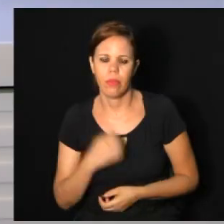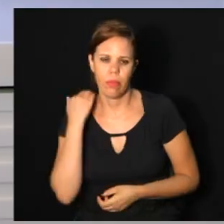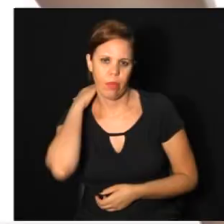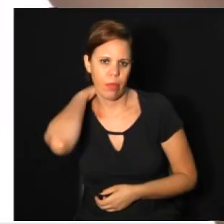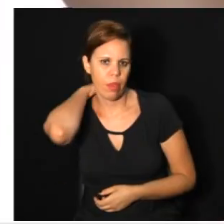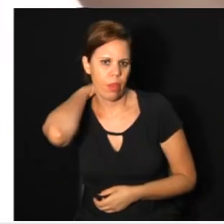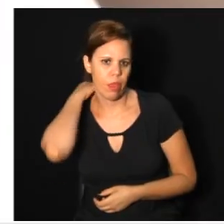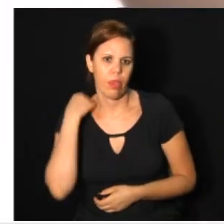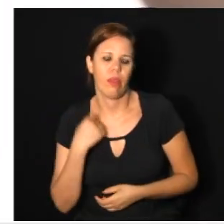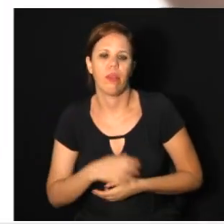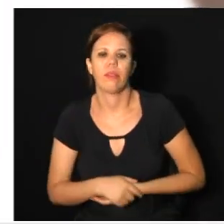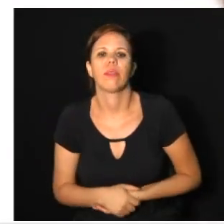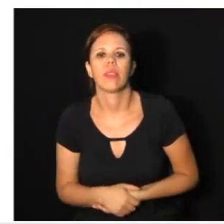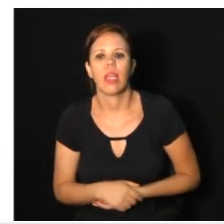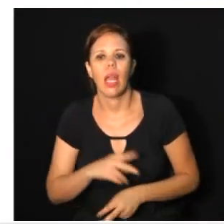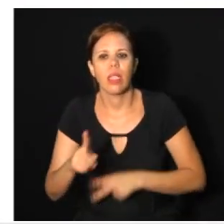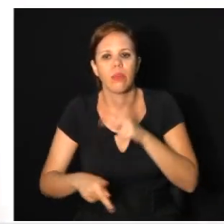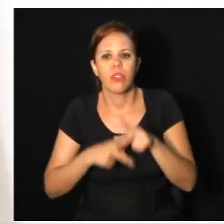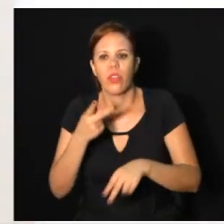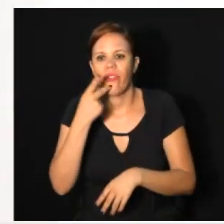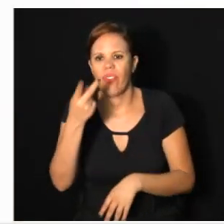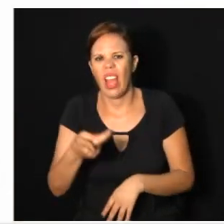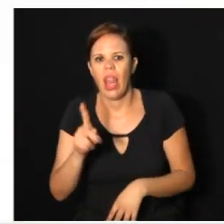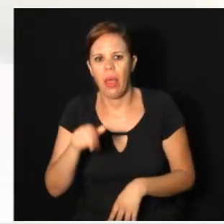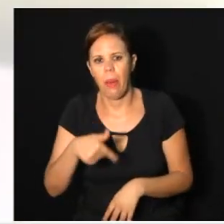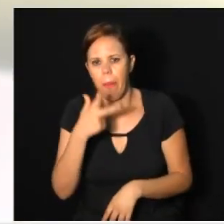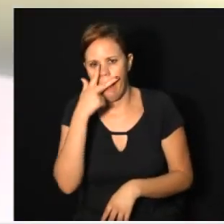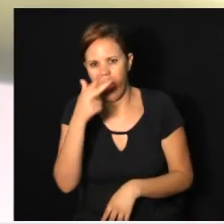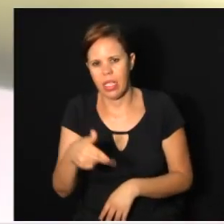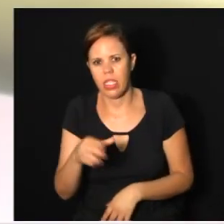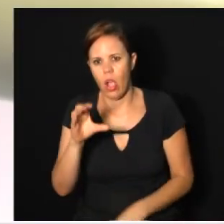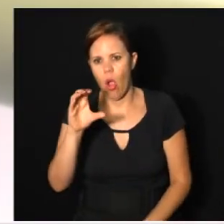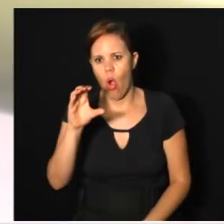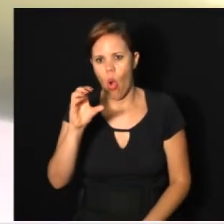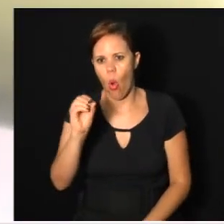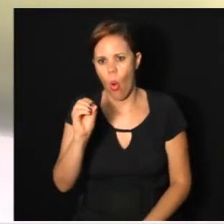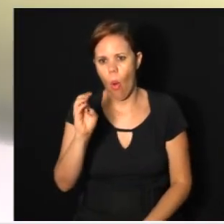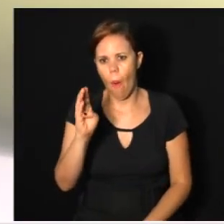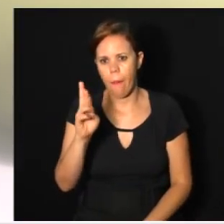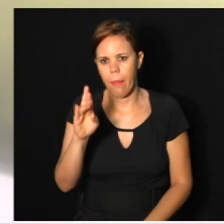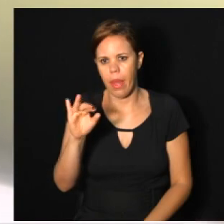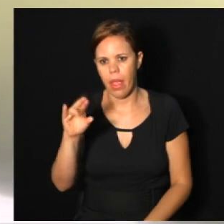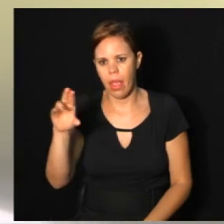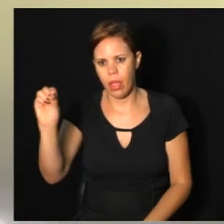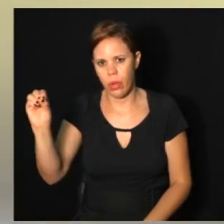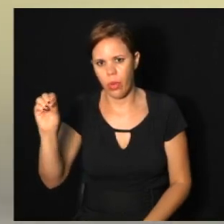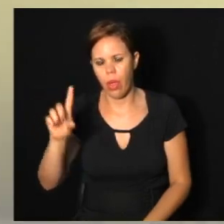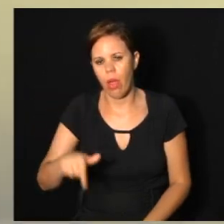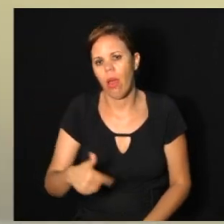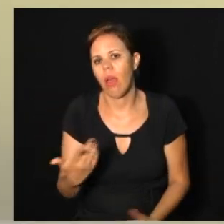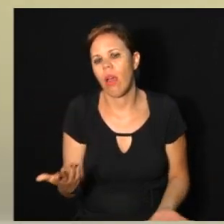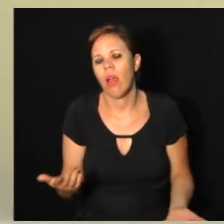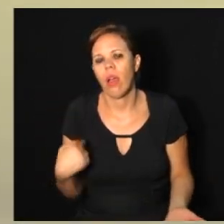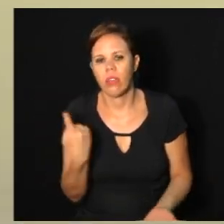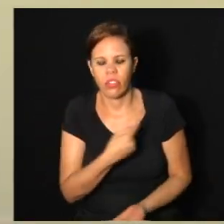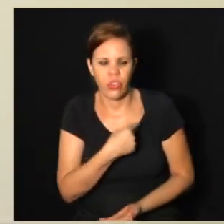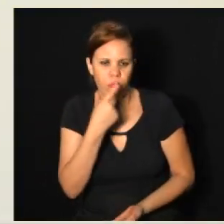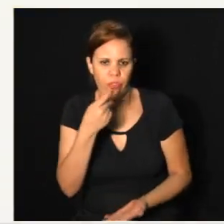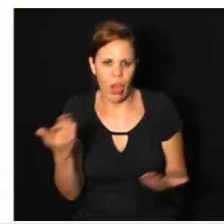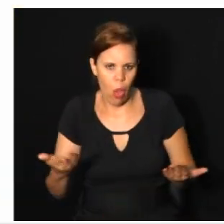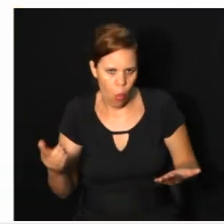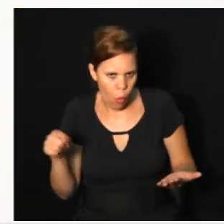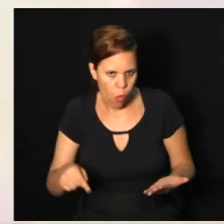que inclusive o povo chama de cobreiro, que é o famoso cobreiro, que é um tipo de herpes que é o que a gente vai falar